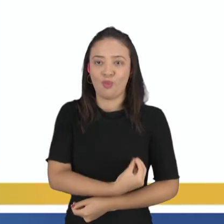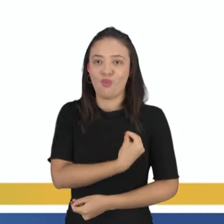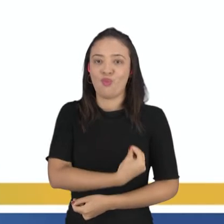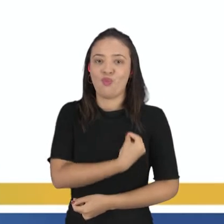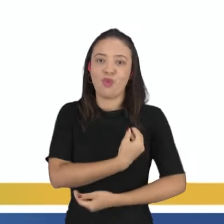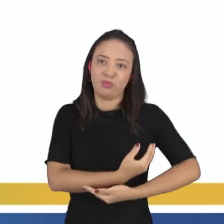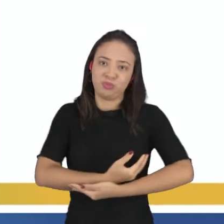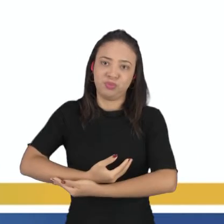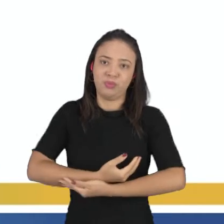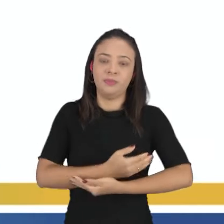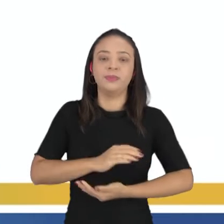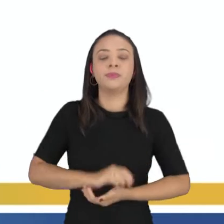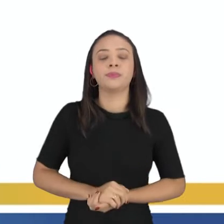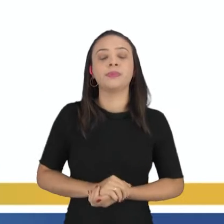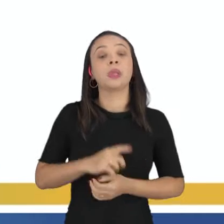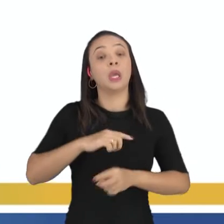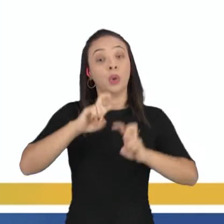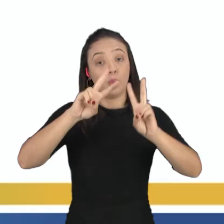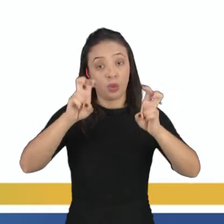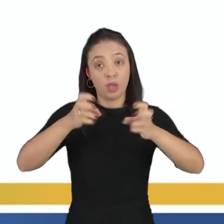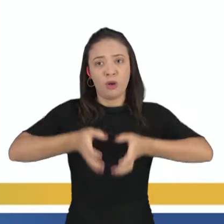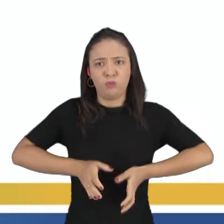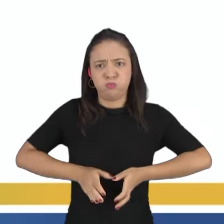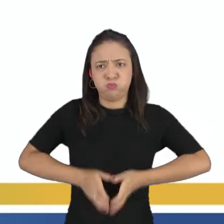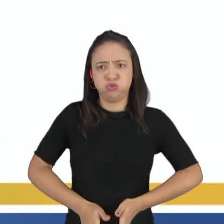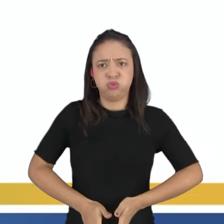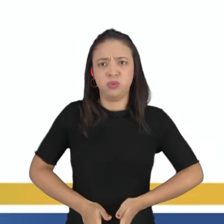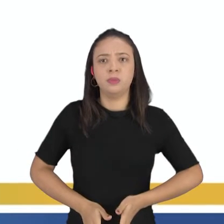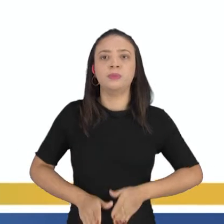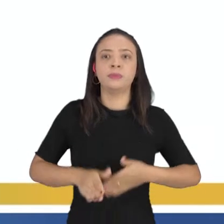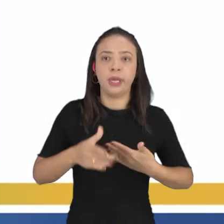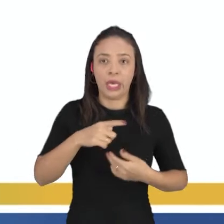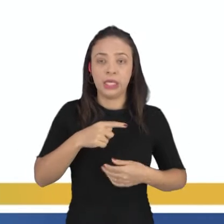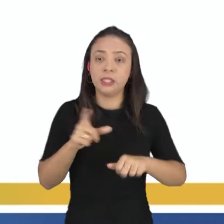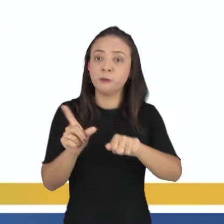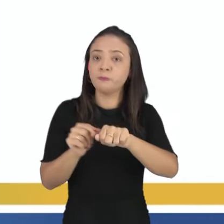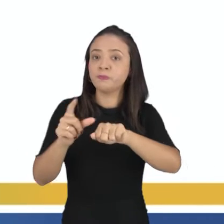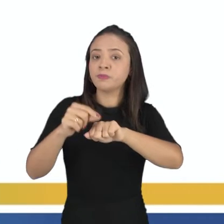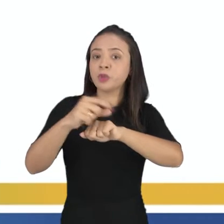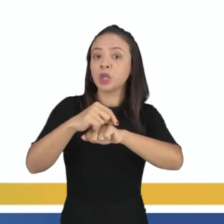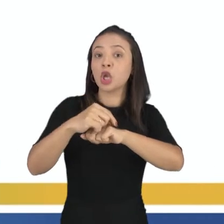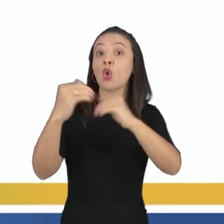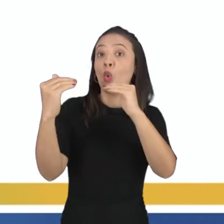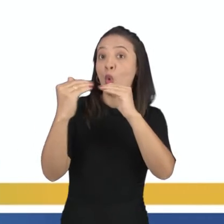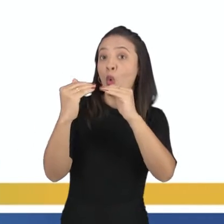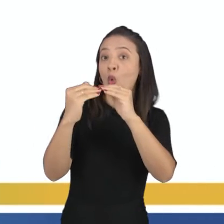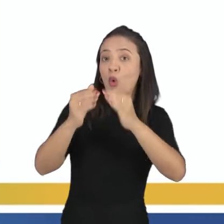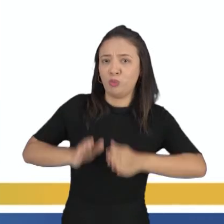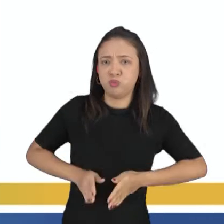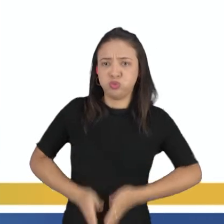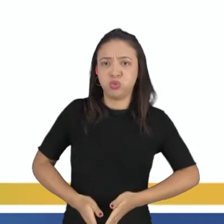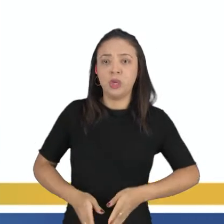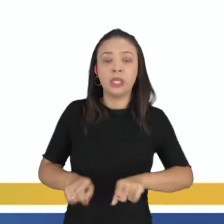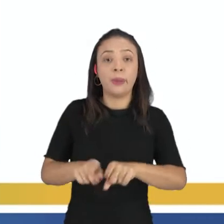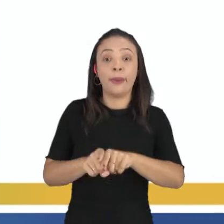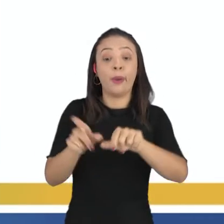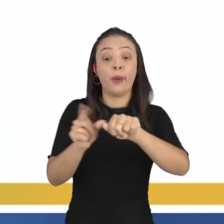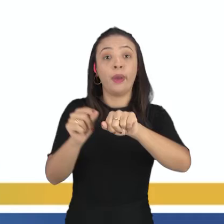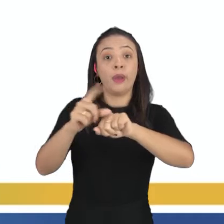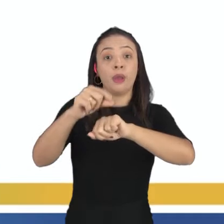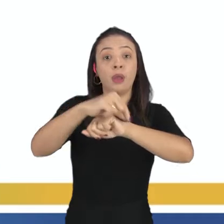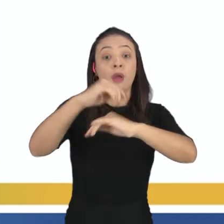nós temos um tema, que é sobre o aborto, e aí nós vamos ter o argumento a favor do aborto e um